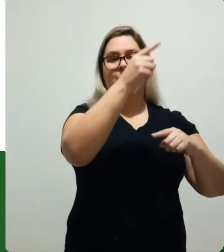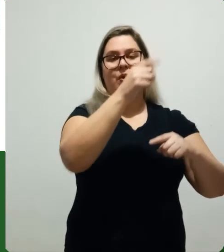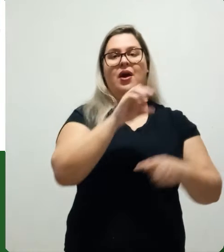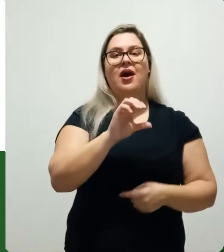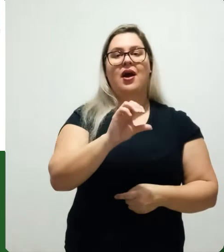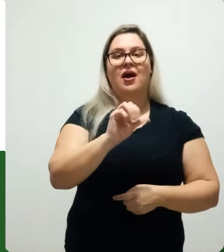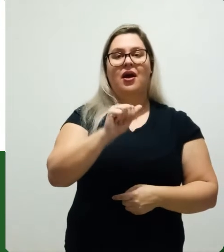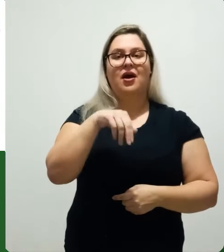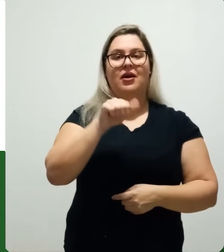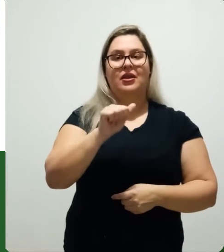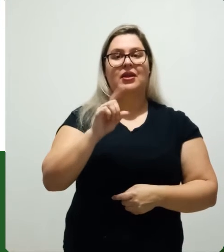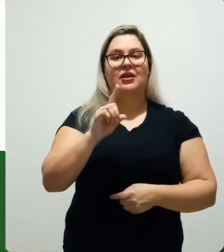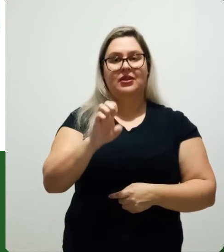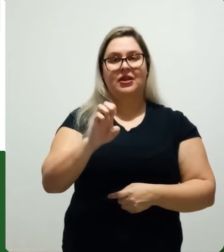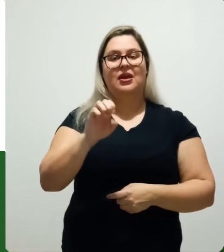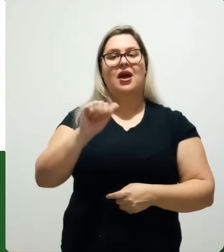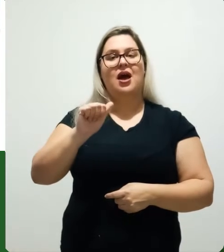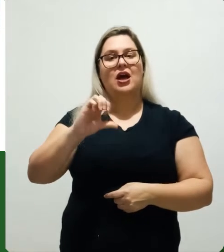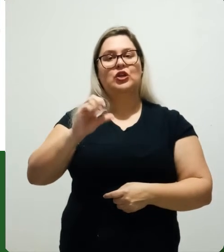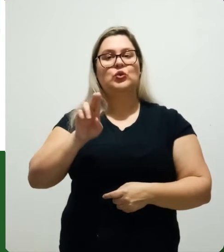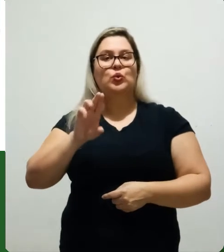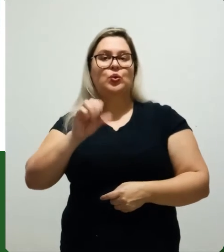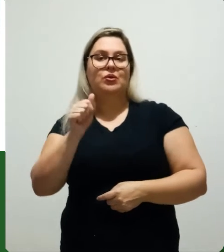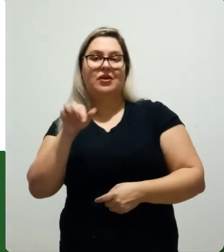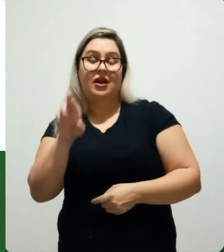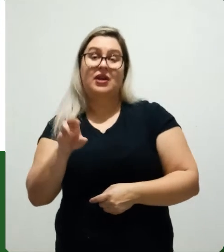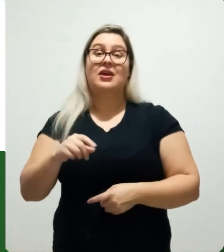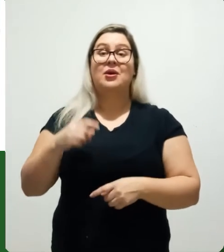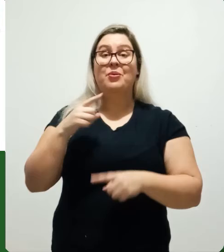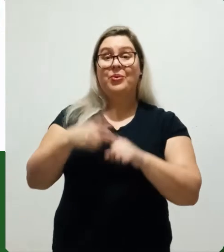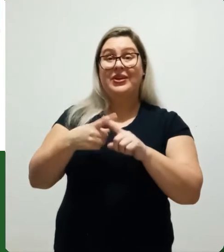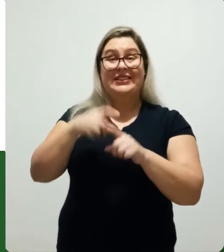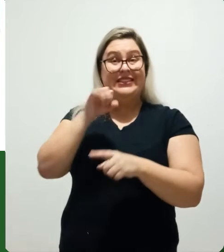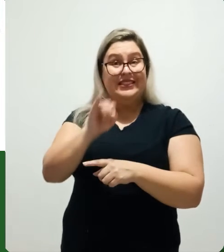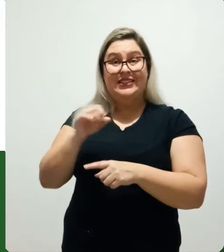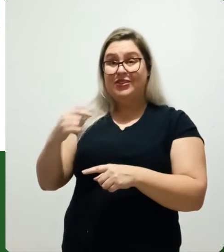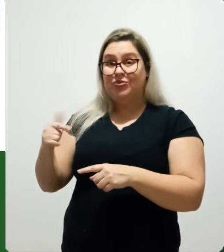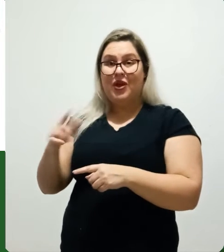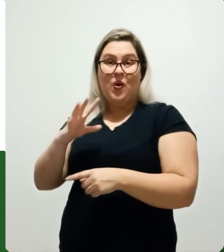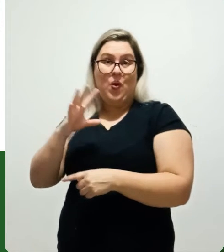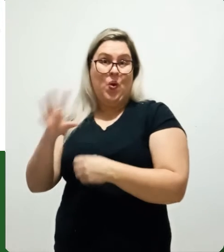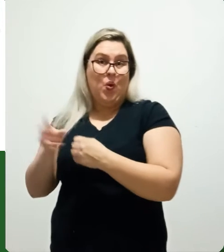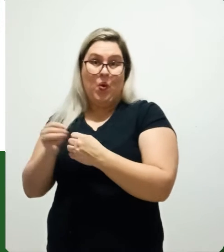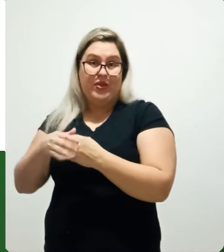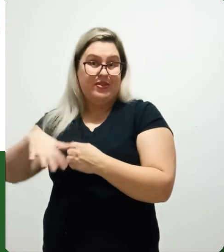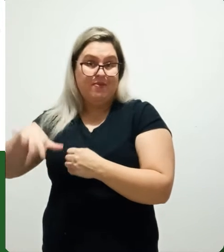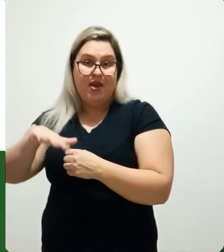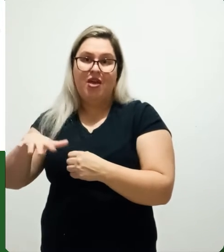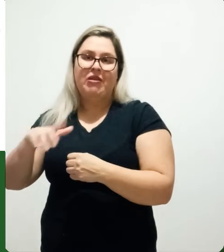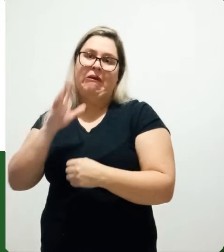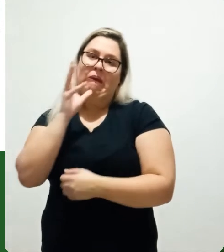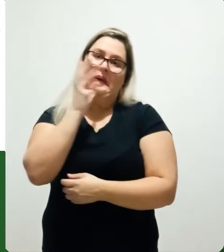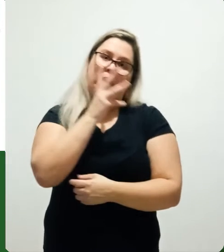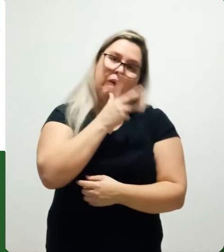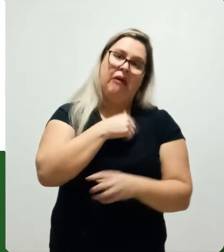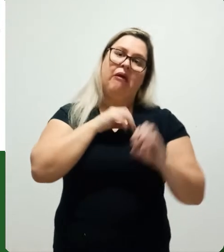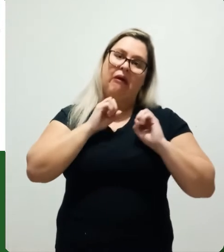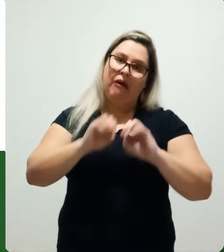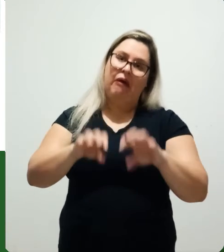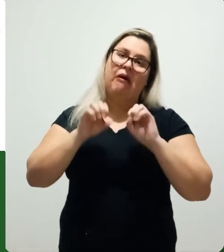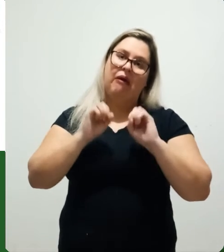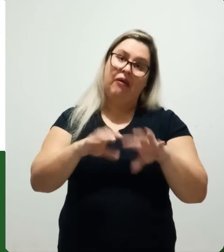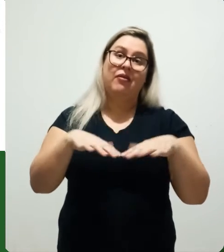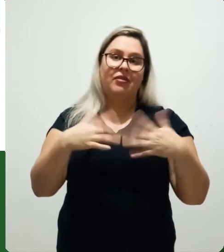quê? Porque se eles não tivessem essa cultura, demoraria mais para você capacitar pessoas e conseguir ter esse resultado, você não teria tido esse